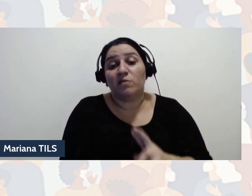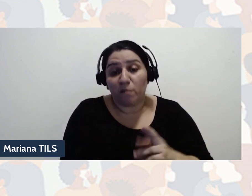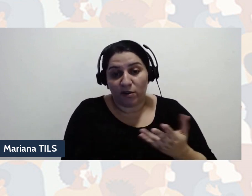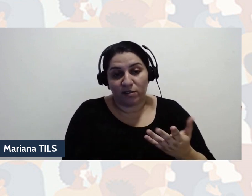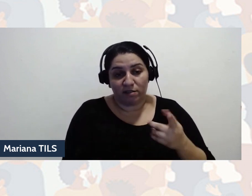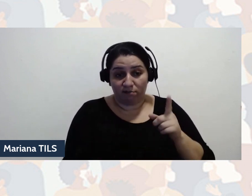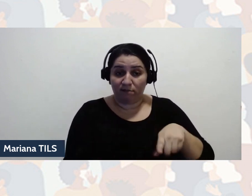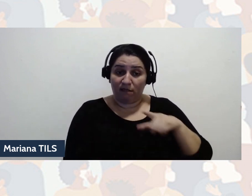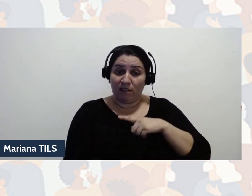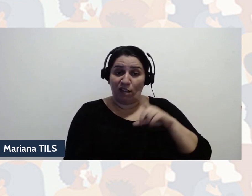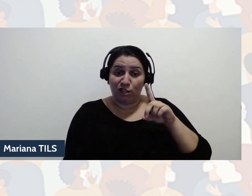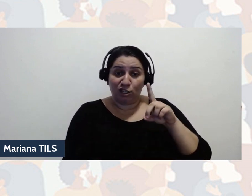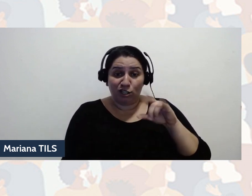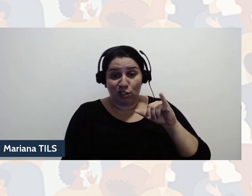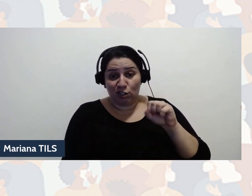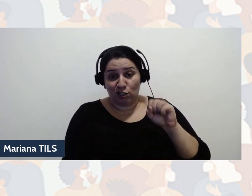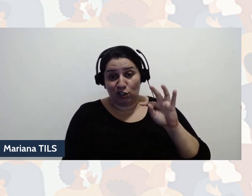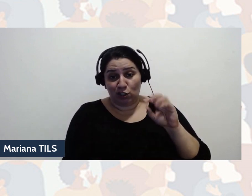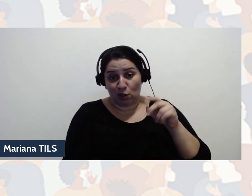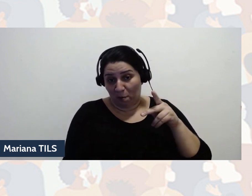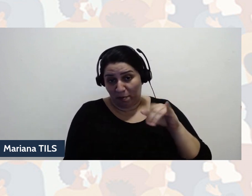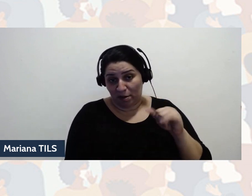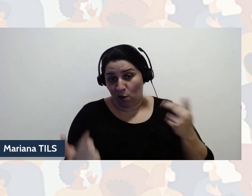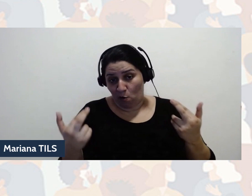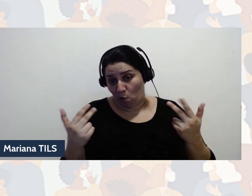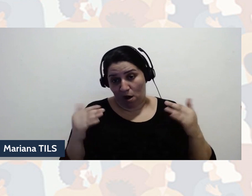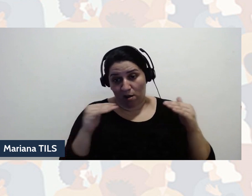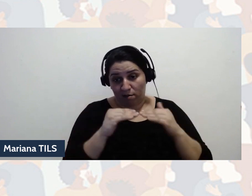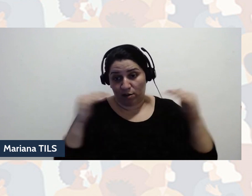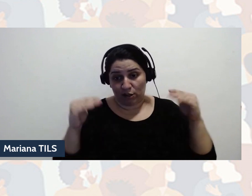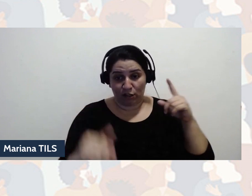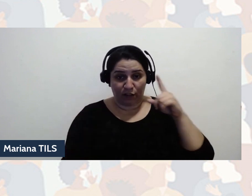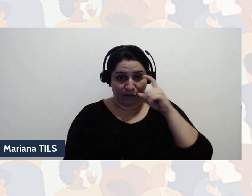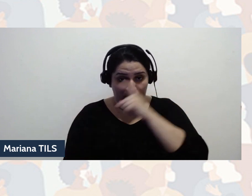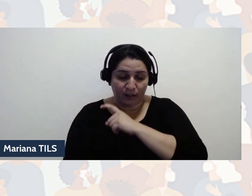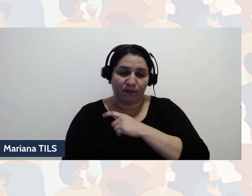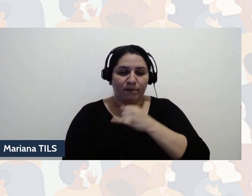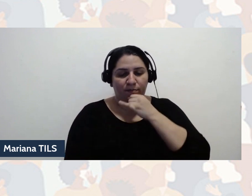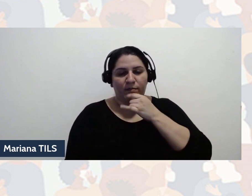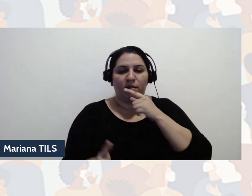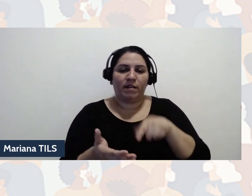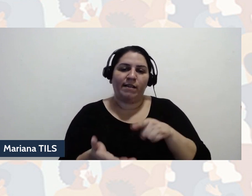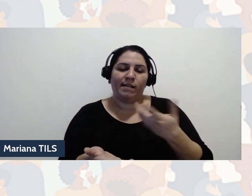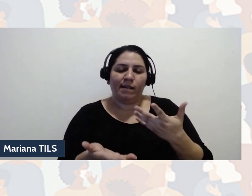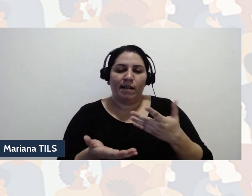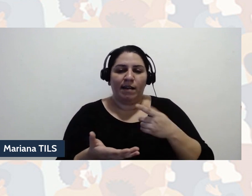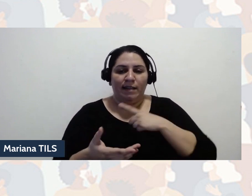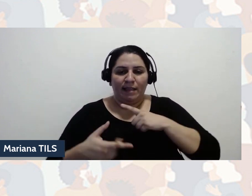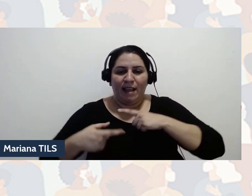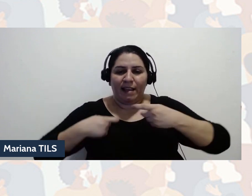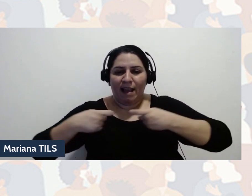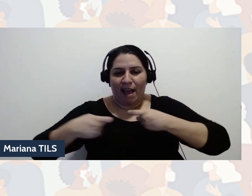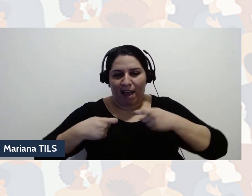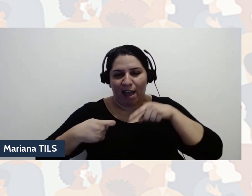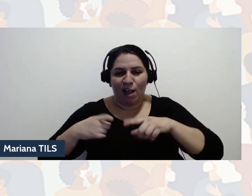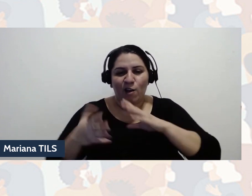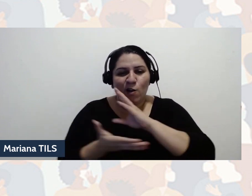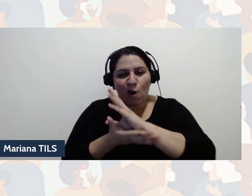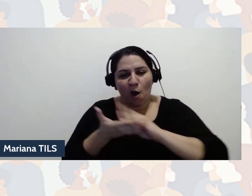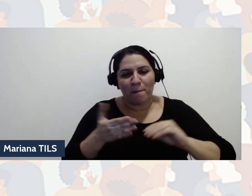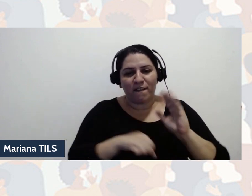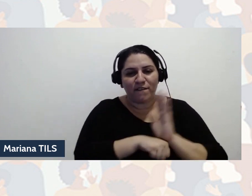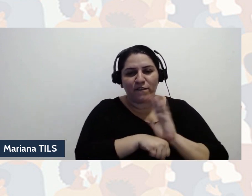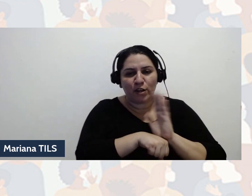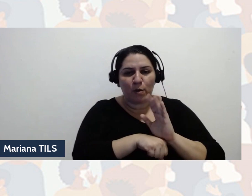distopia ou um pós-apocalíptico, né? Então, por exemplo, Jogos Vorazes vem de uma guerra. Ainda tem guerra, mas o